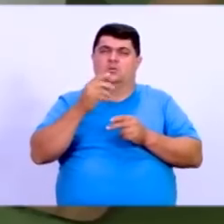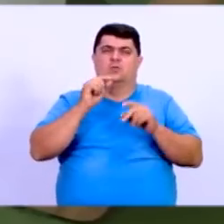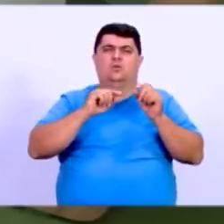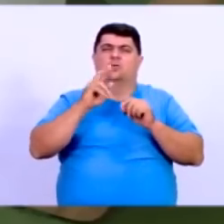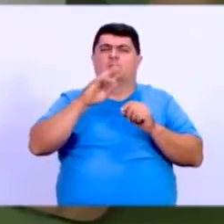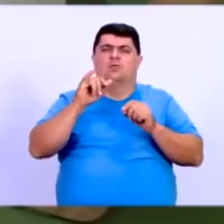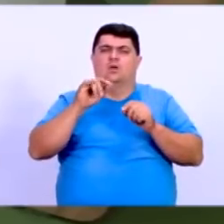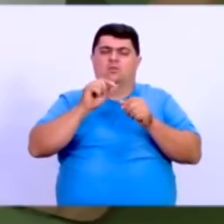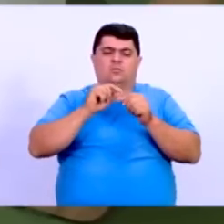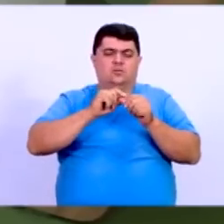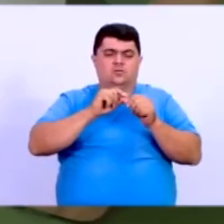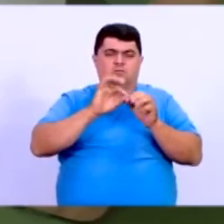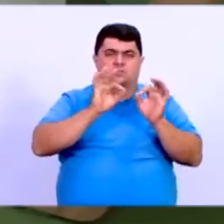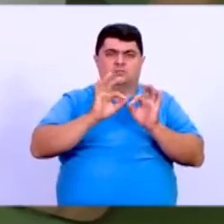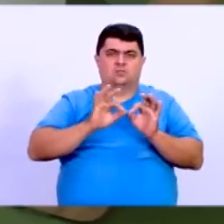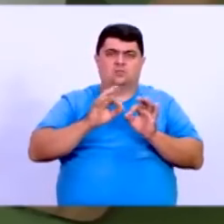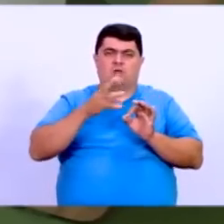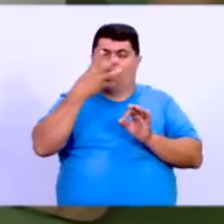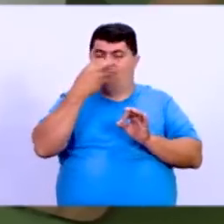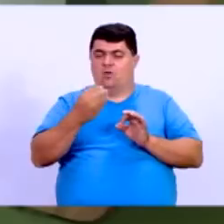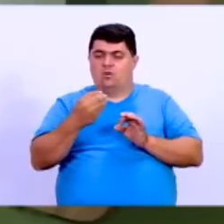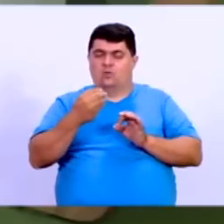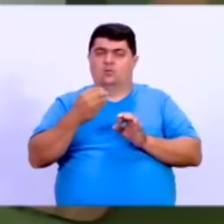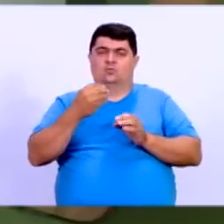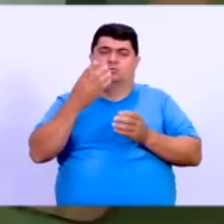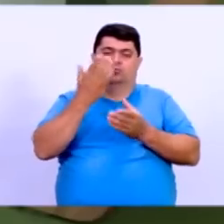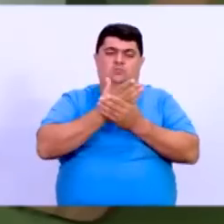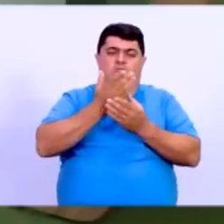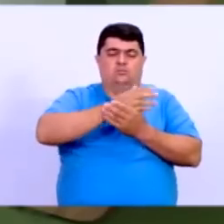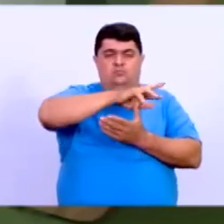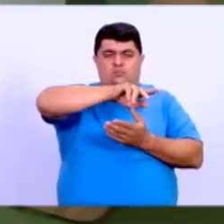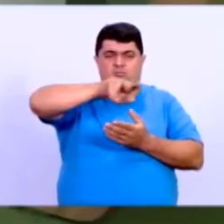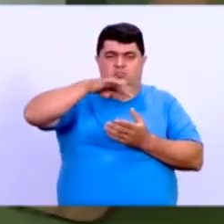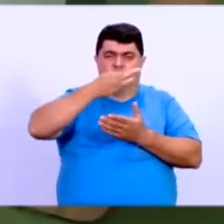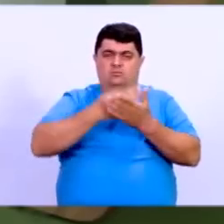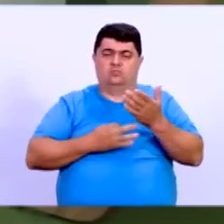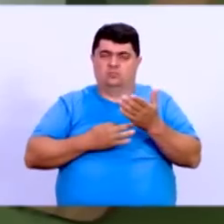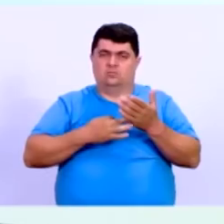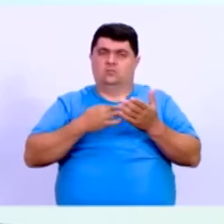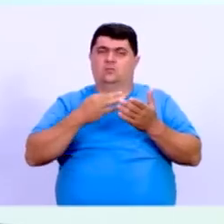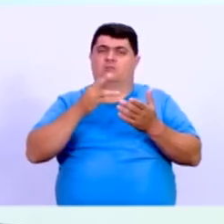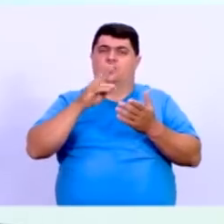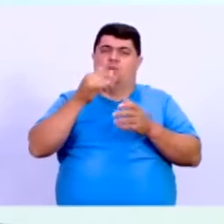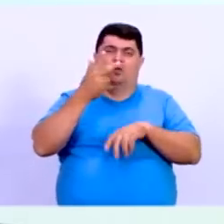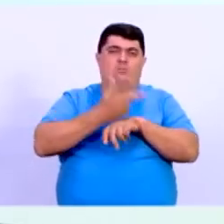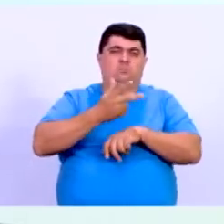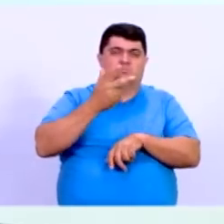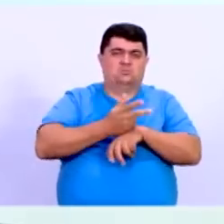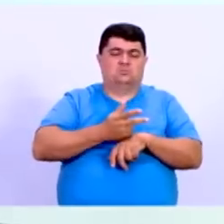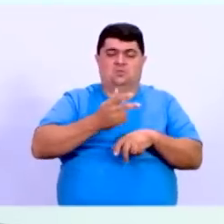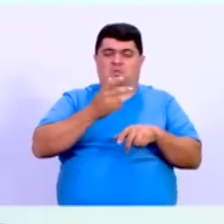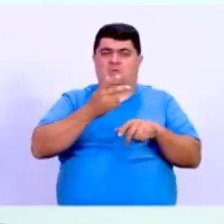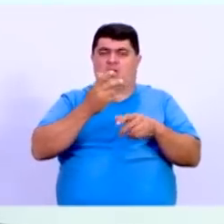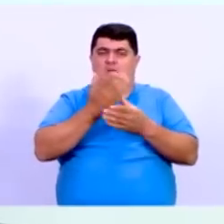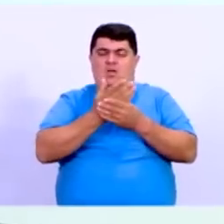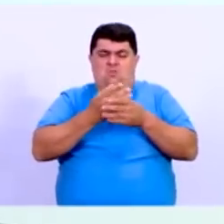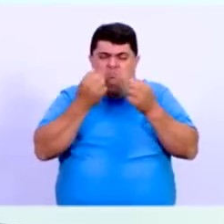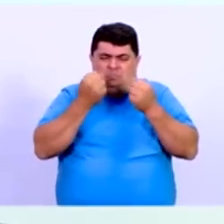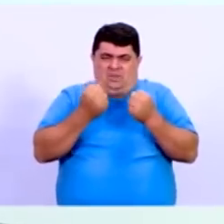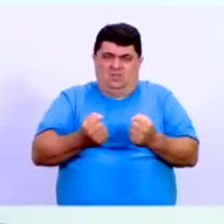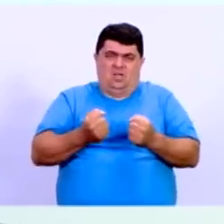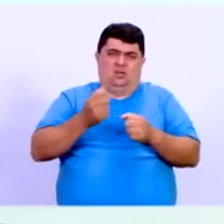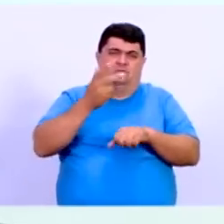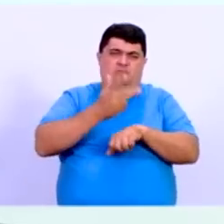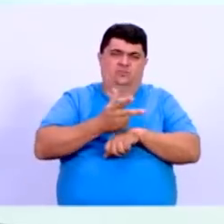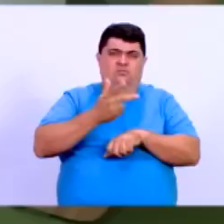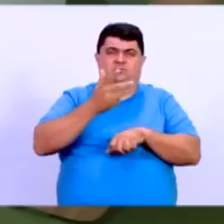rodar nessa rede aqui? Vão ser fotos, vão ser arquivos de texto, vão ser arquivos de alta resolução, de imagem,